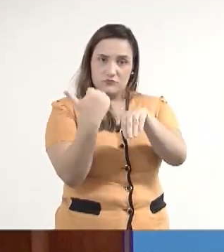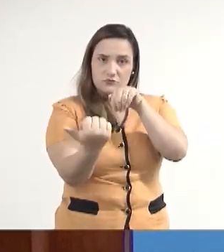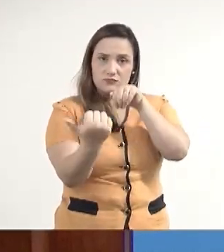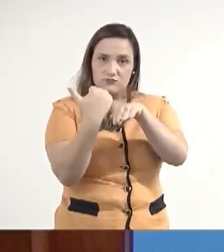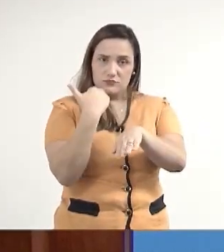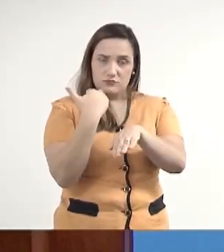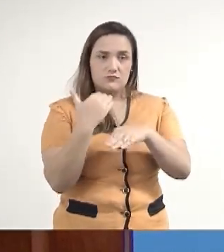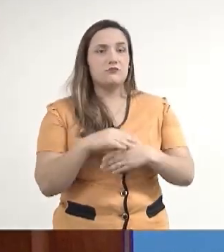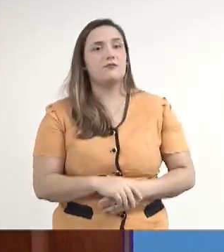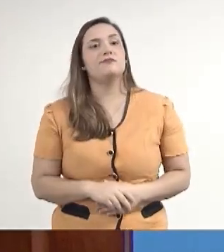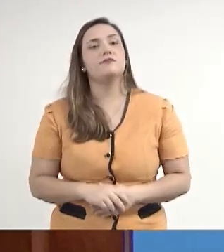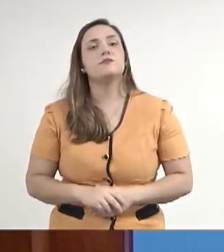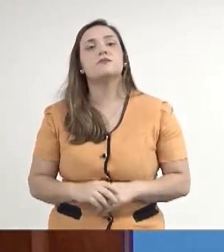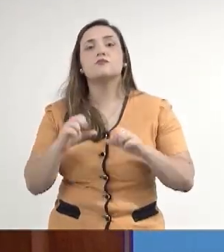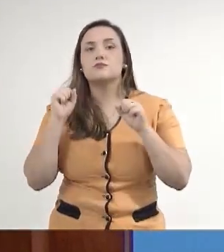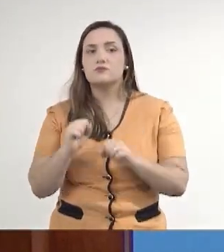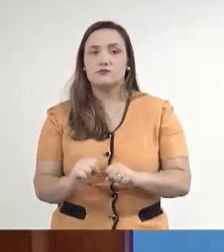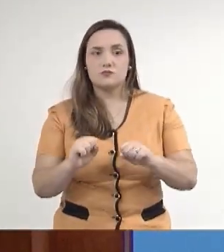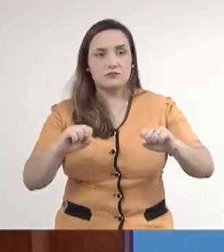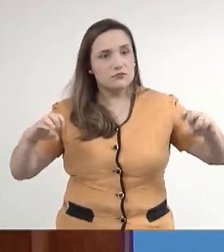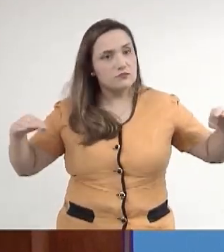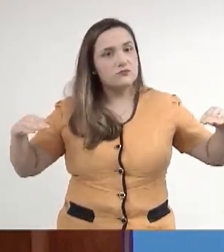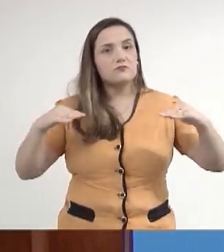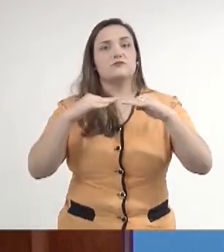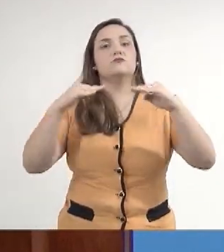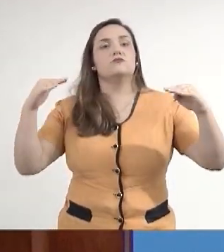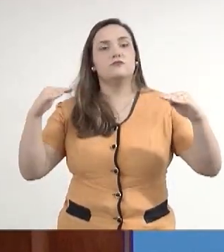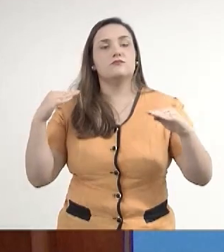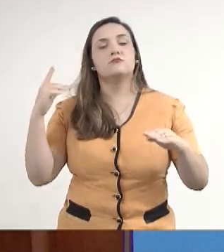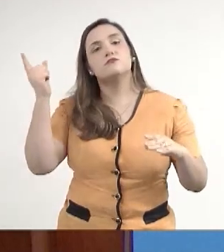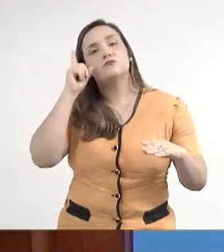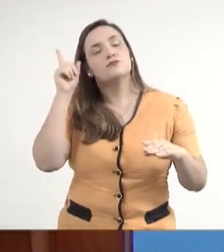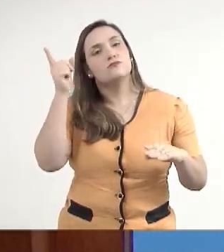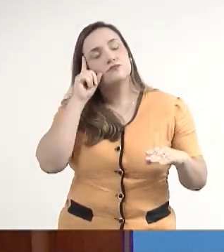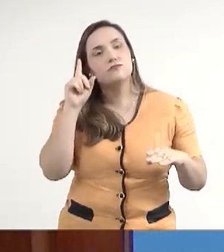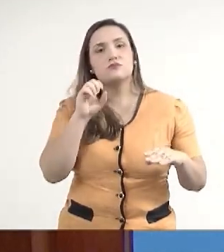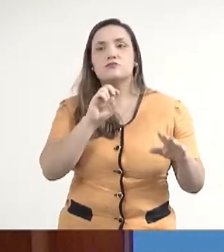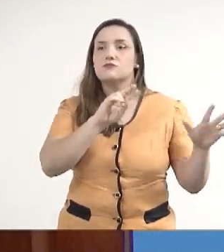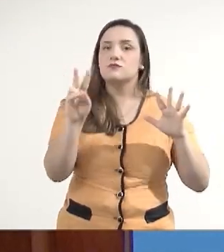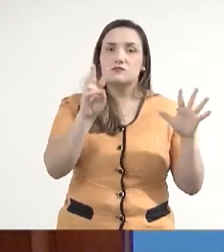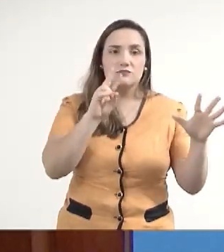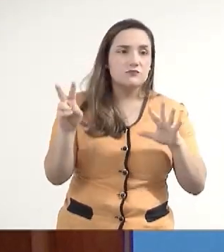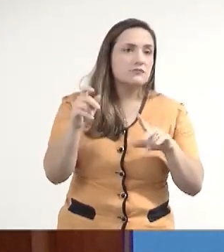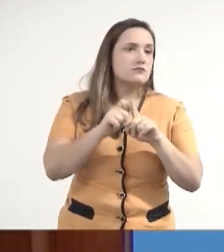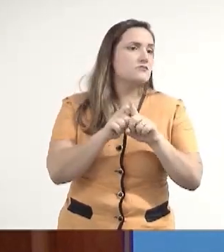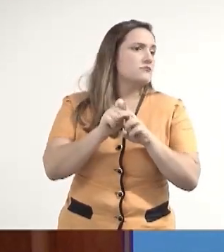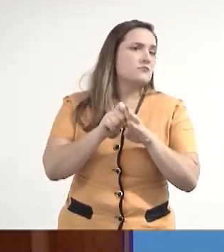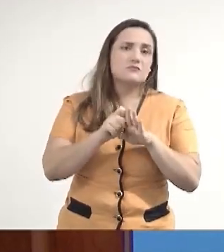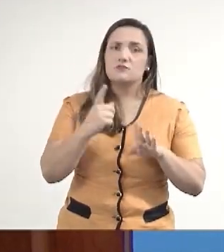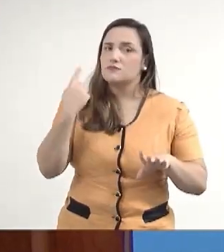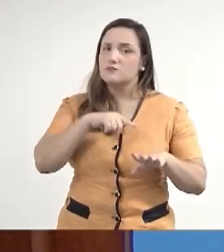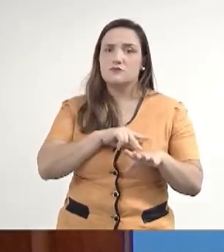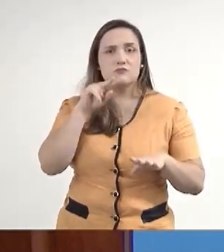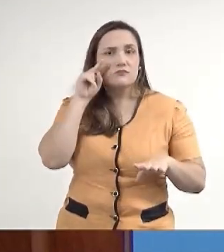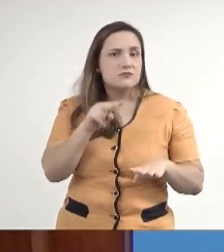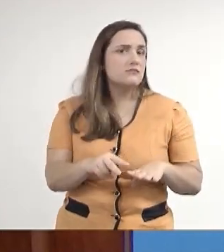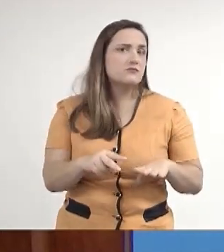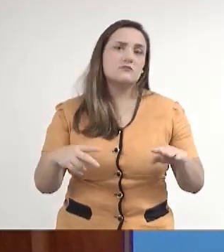permitindo ou ocasionando acidentes corriqueiros, como a gente vê todos os dias, ou todas as semanas, ou todos os meses. Só